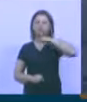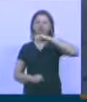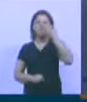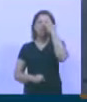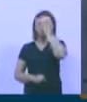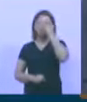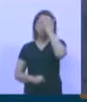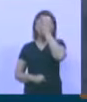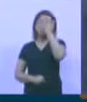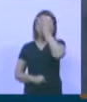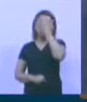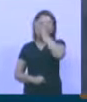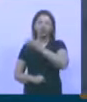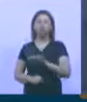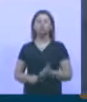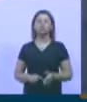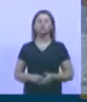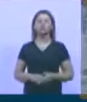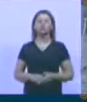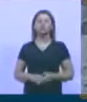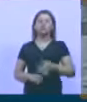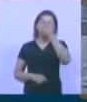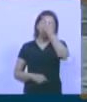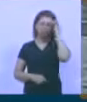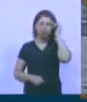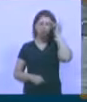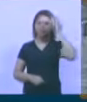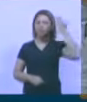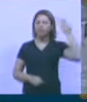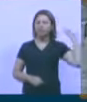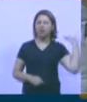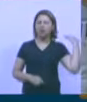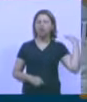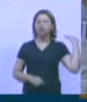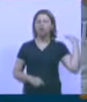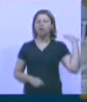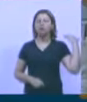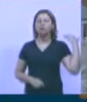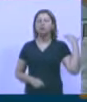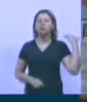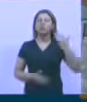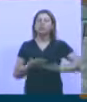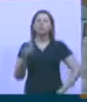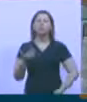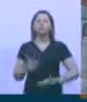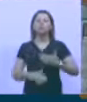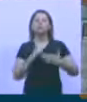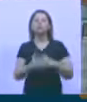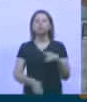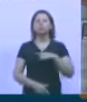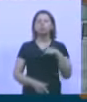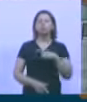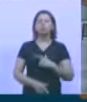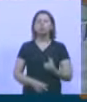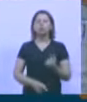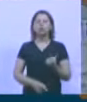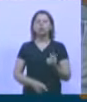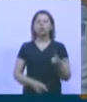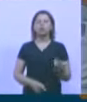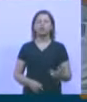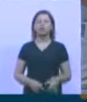Especially if any of my ancestors. Pessoas que na sua vida, nos meus antepassados, que perderam tudo que tinham, os bens